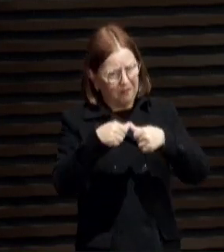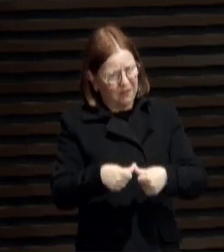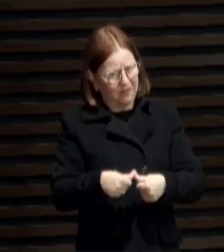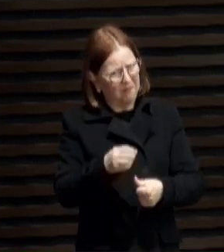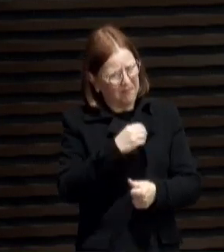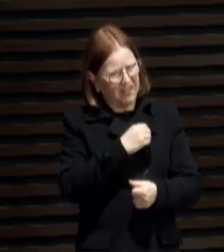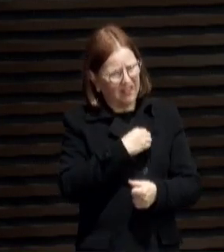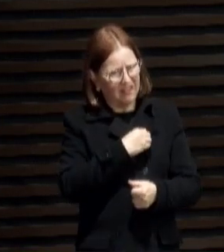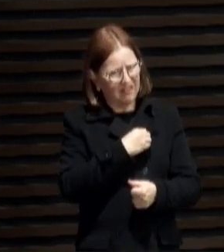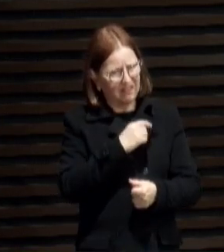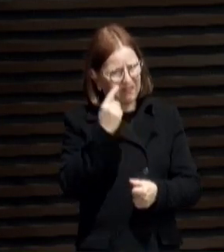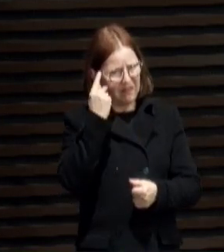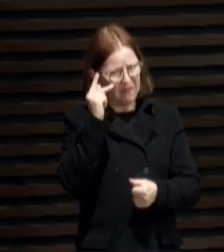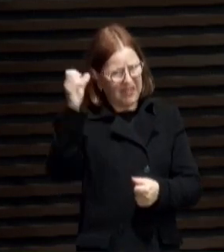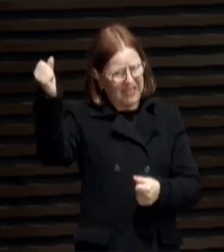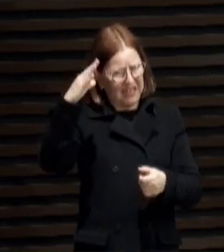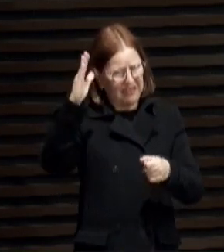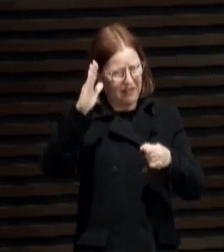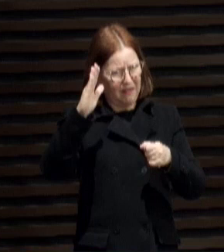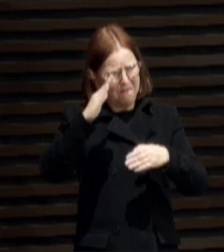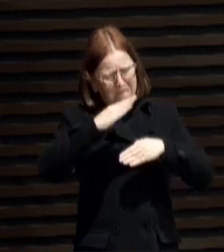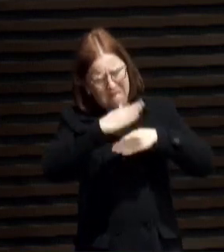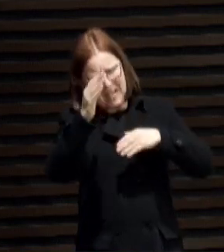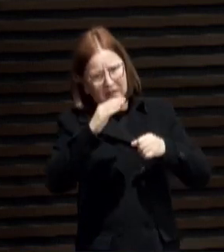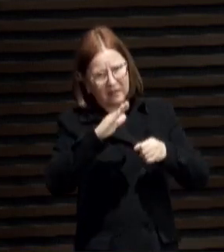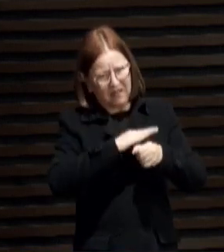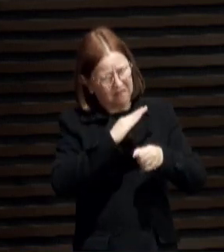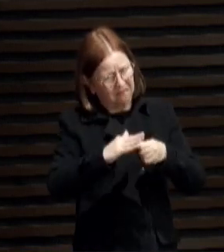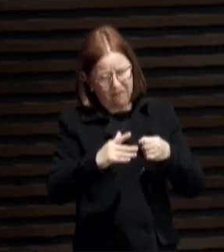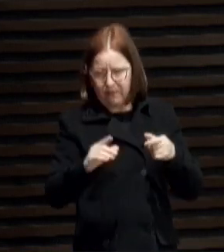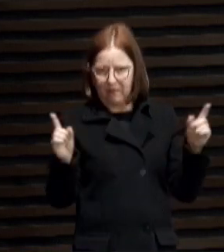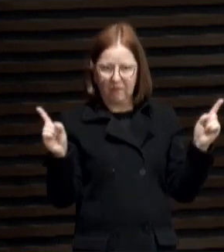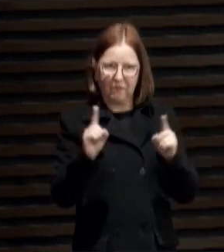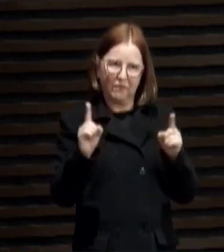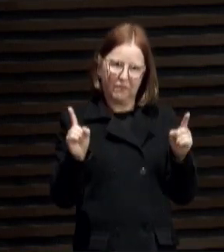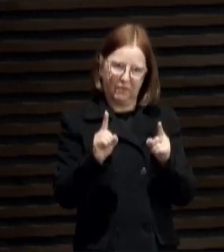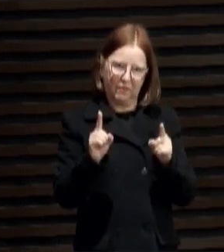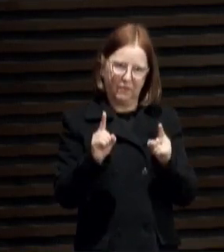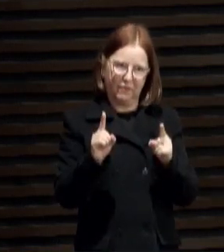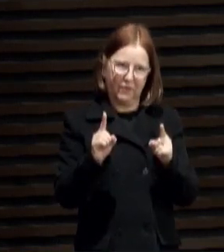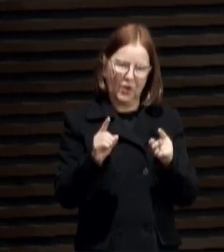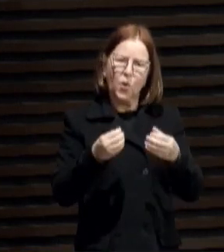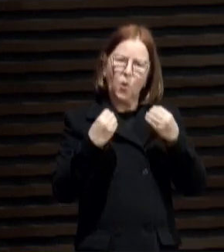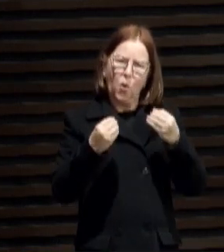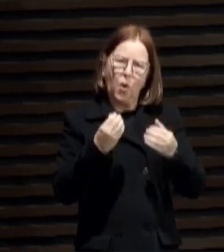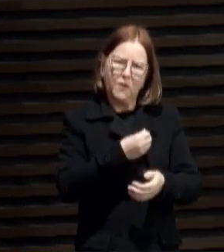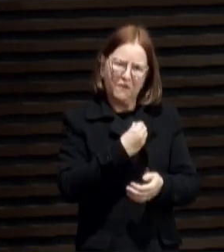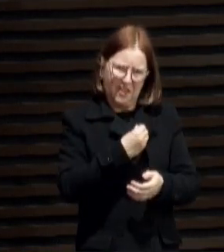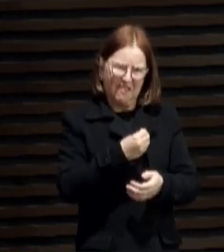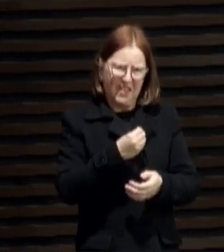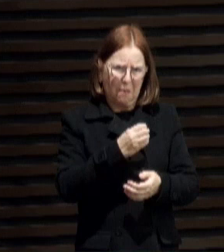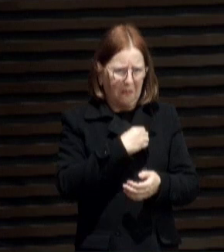Permaneceremos no pecado para que seja a graça mais abundante? De modo nenhum. Como viveremos ainda